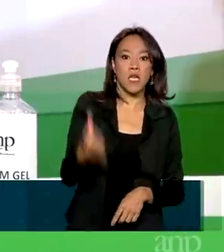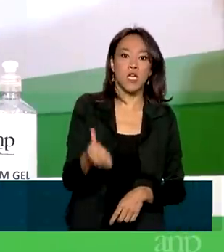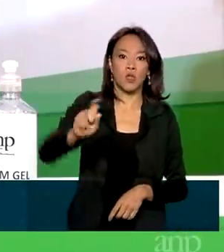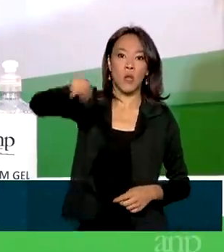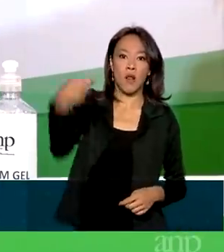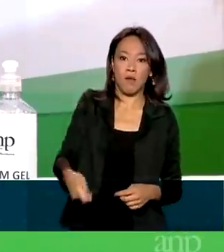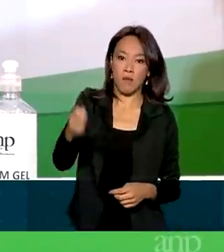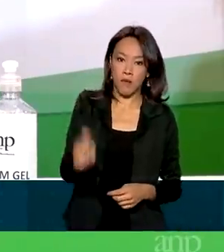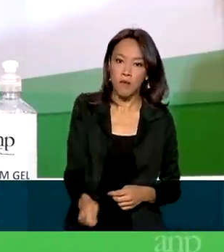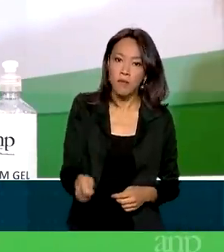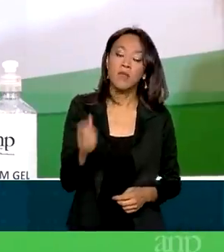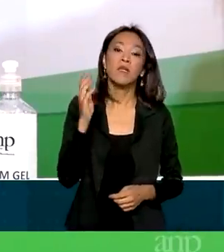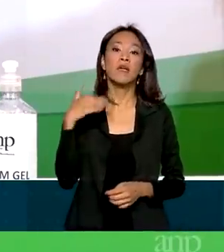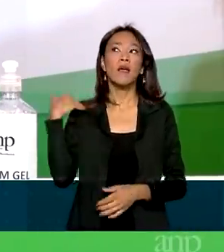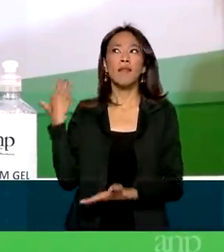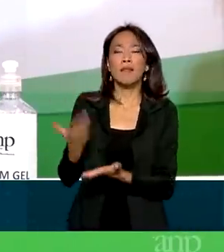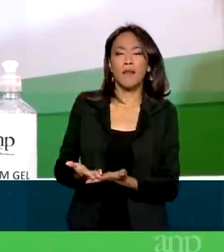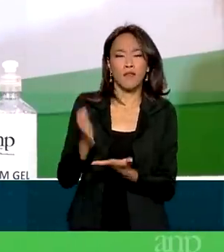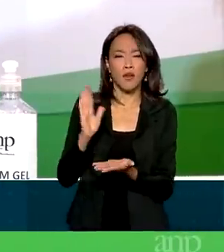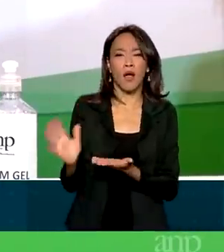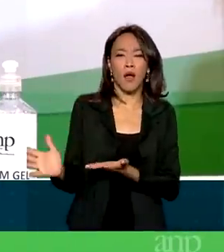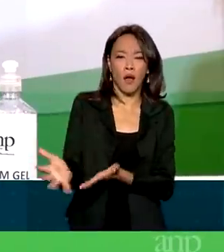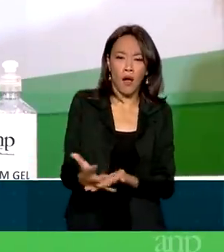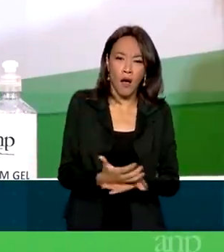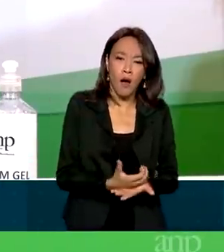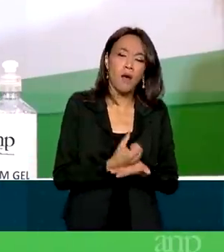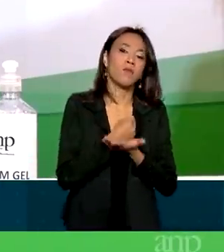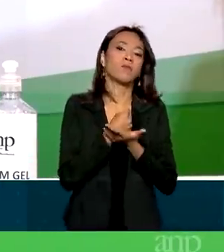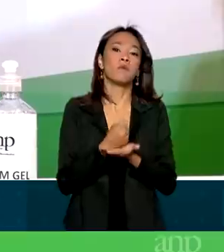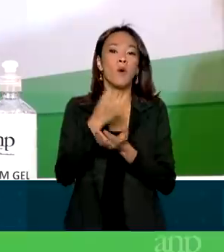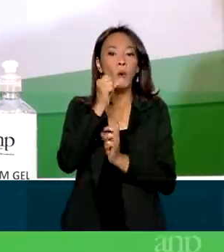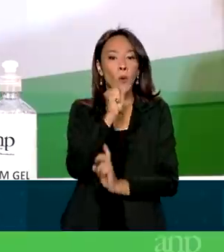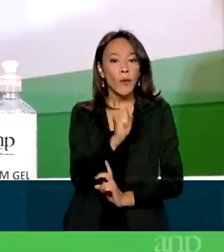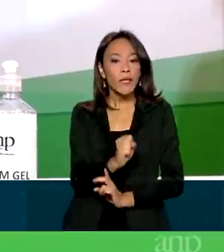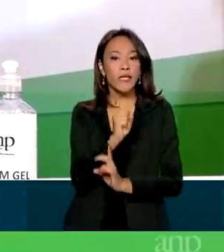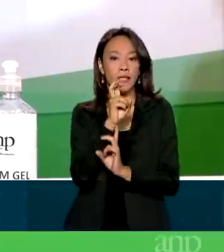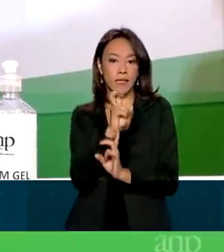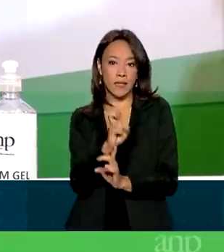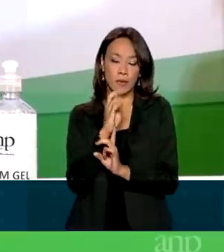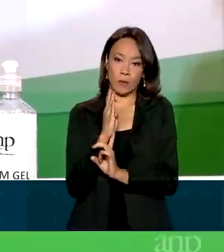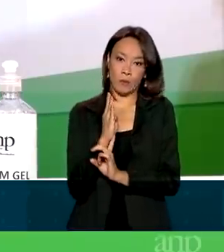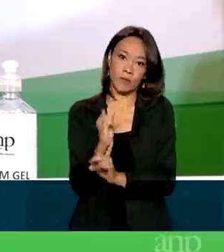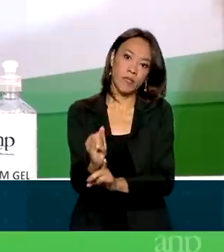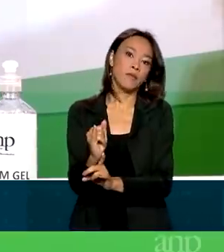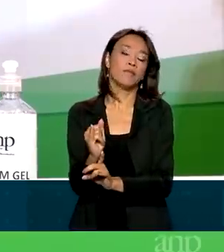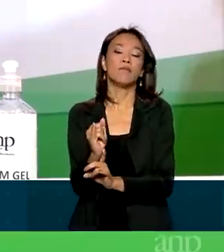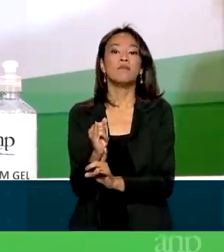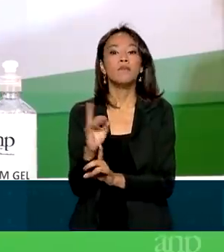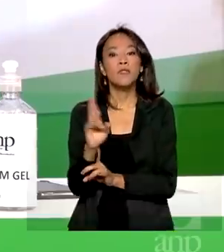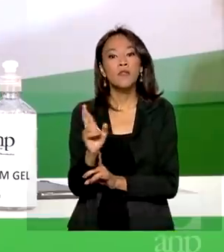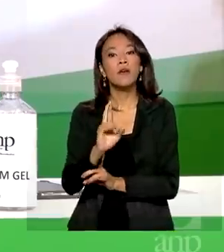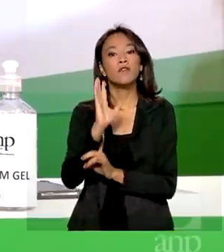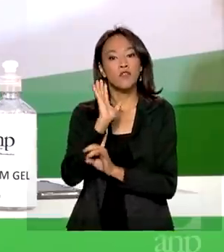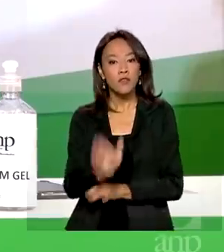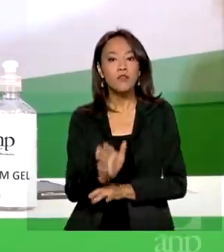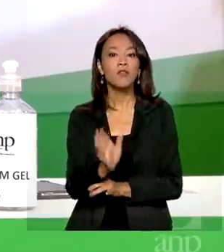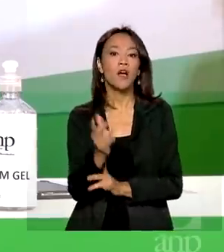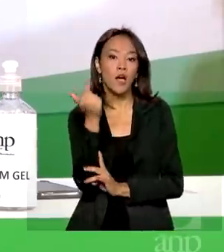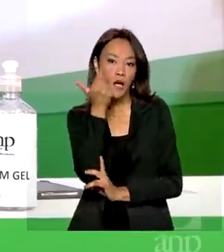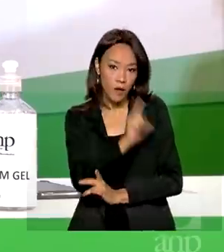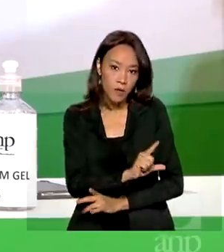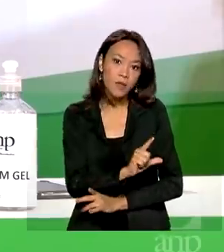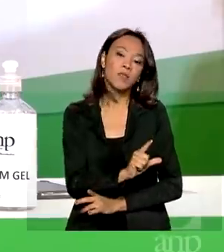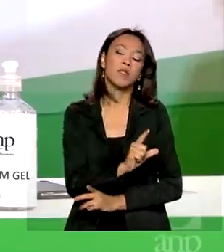arrecadamos cerca de 85 bilhões em bônus de assinatura